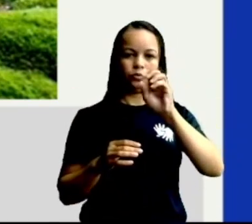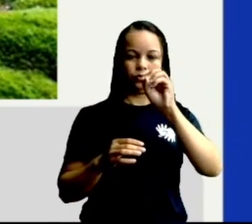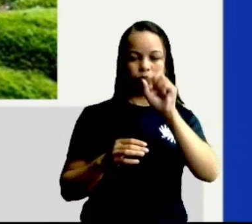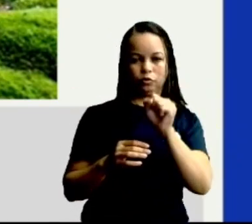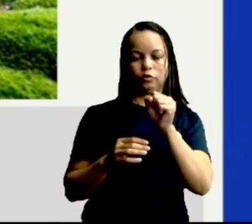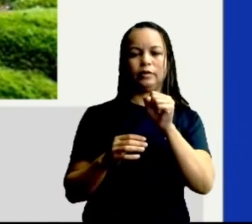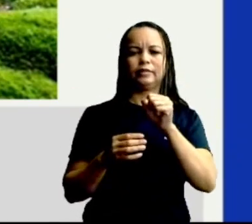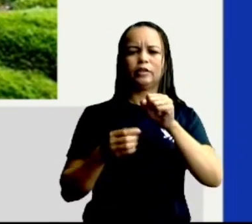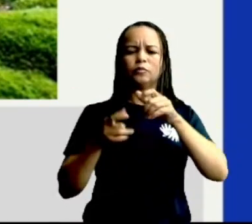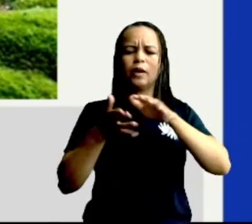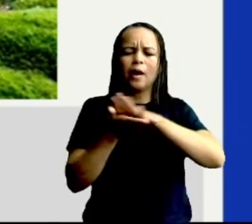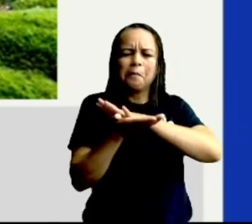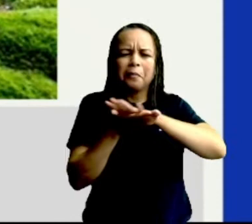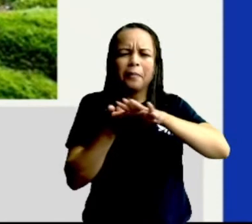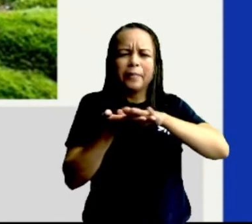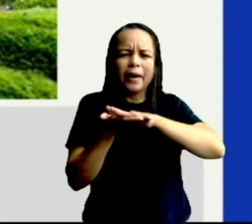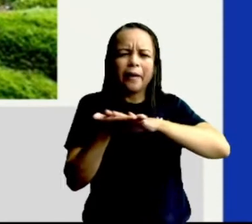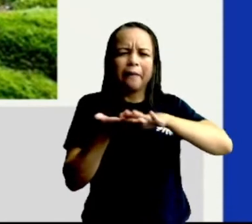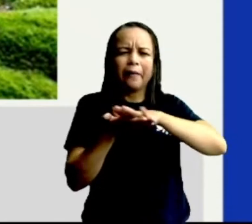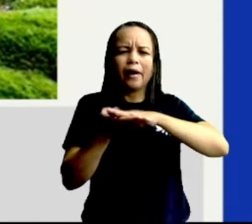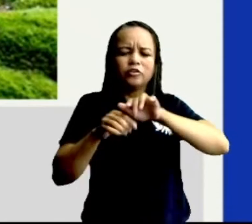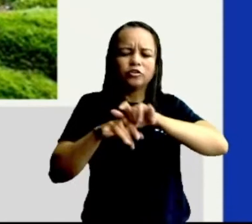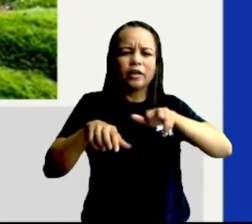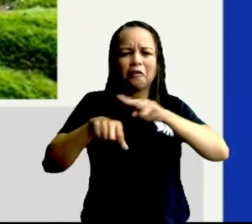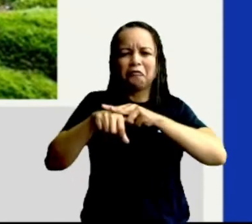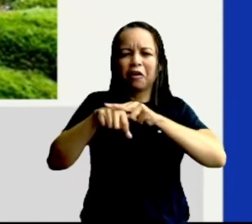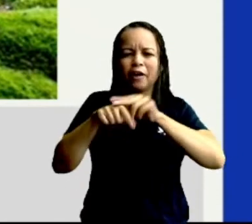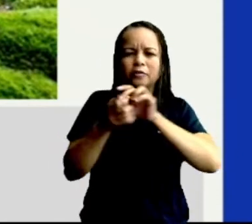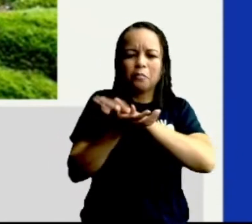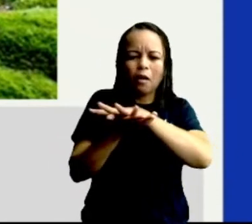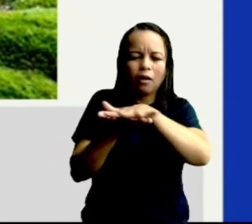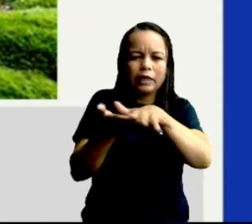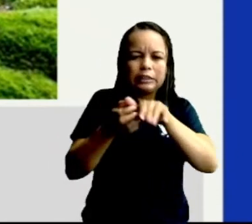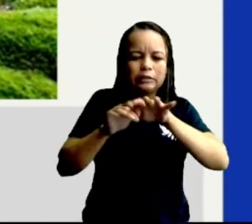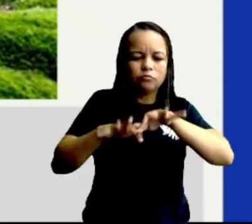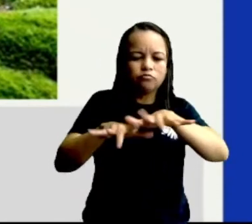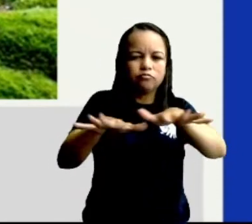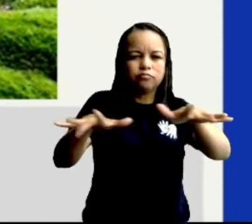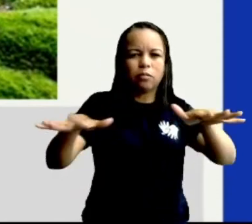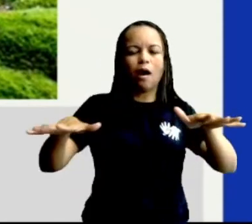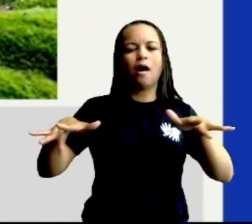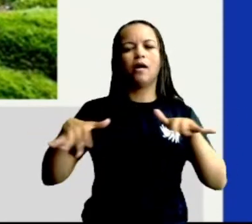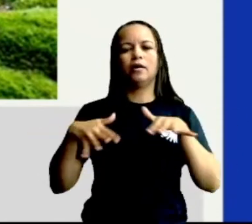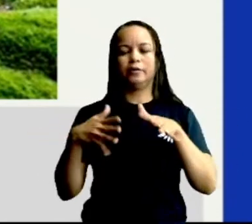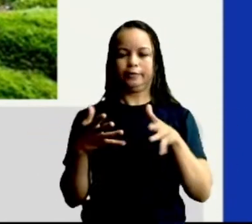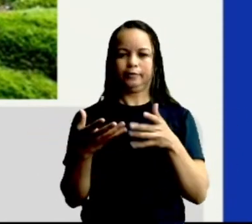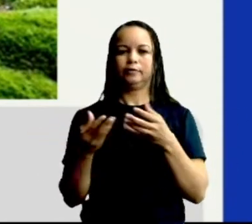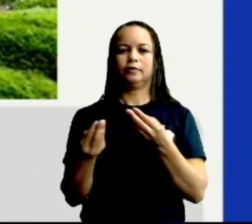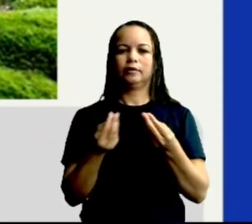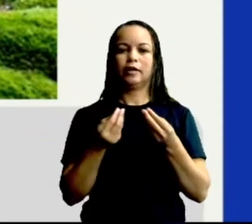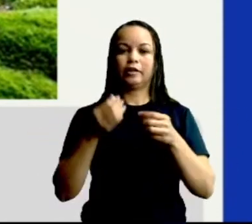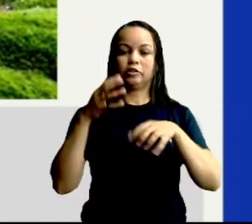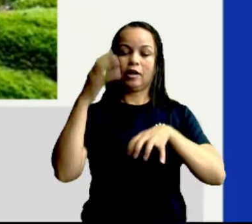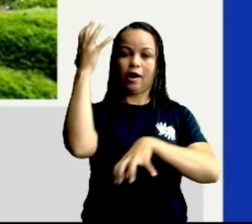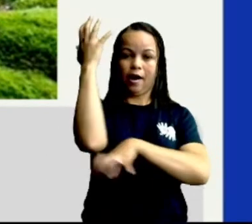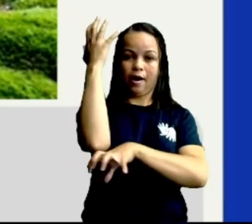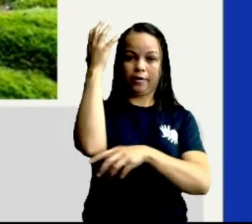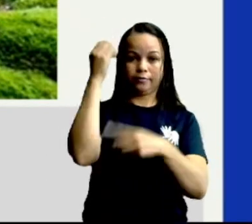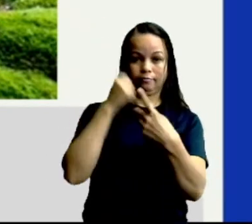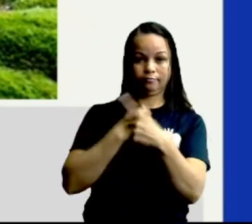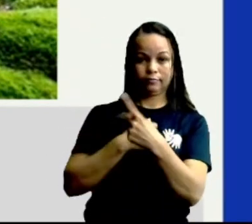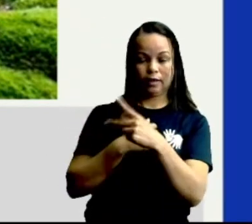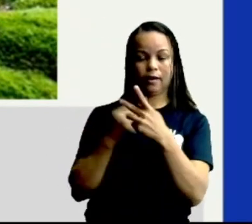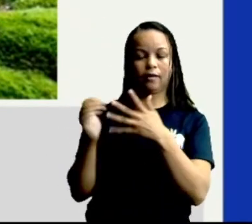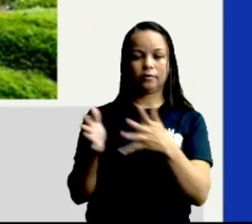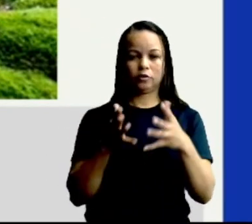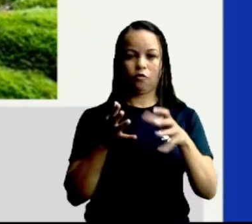Essas plantinhas bem rasteiras, bem rente ao solo, que ficam ali pelo solo, as raízes delas são fixas